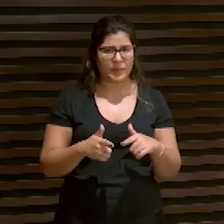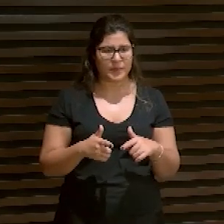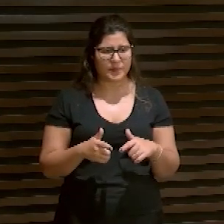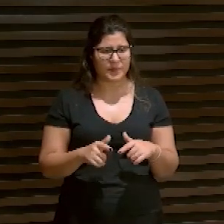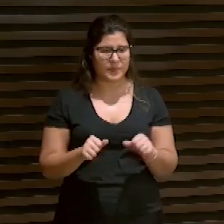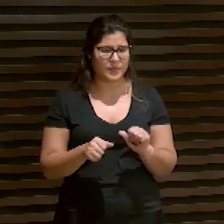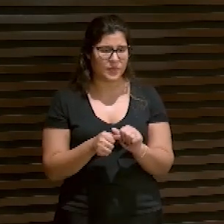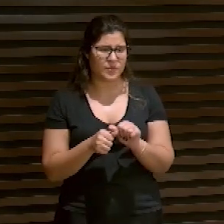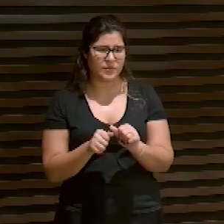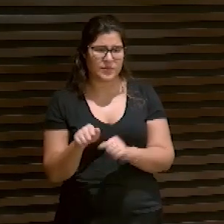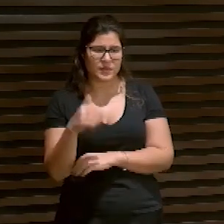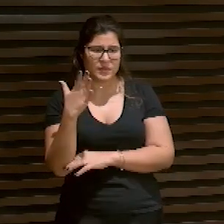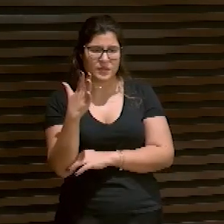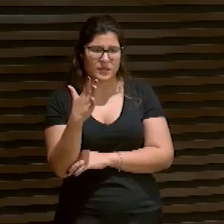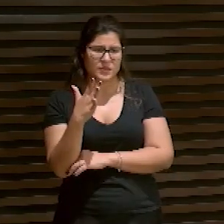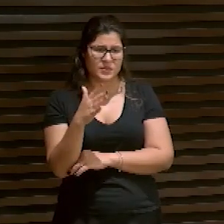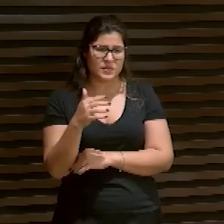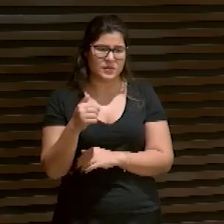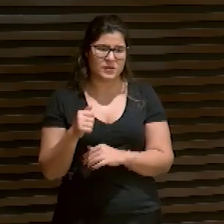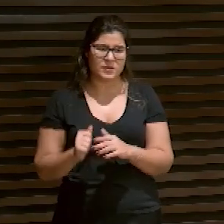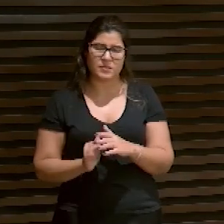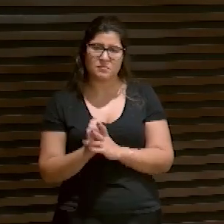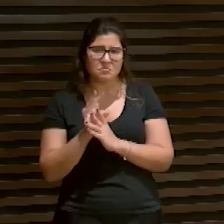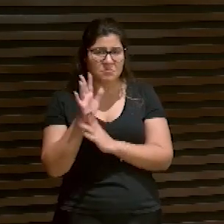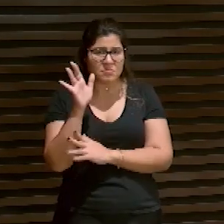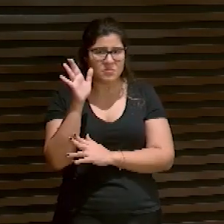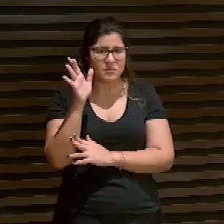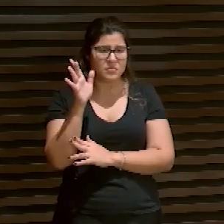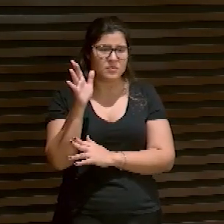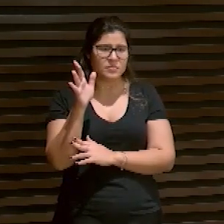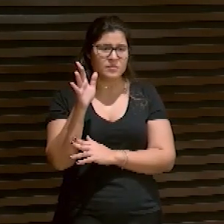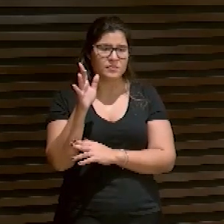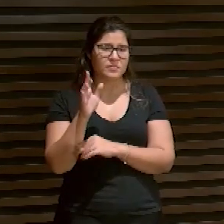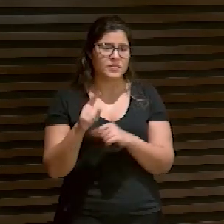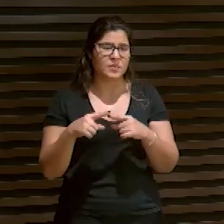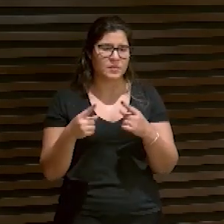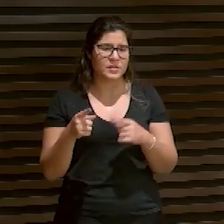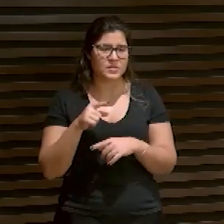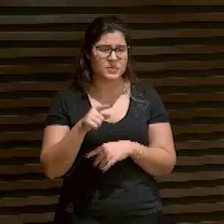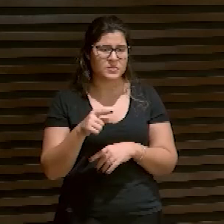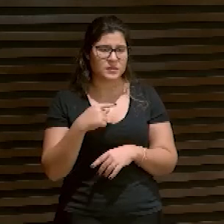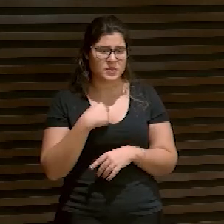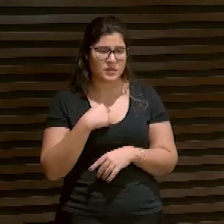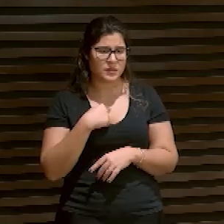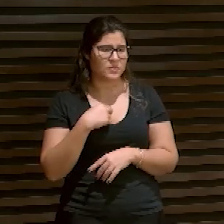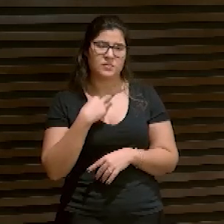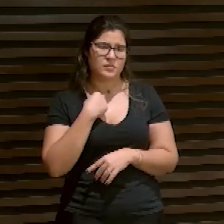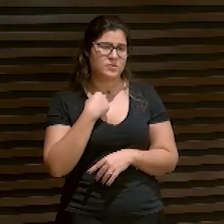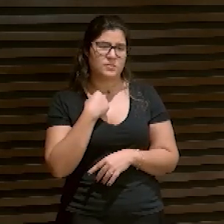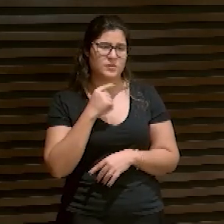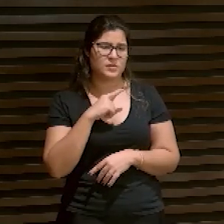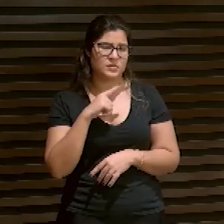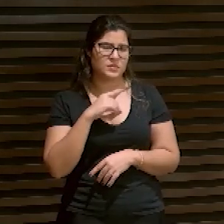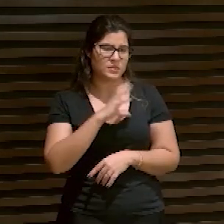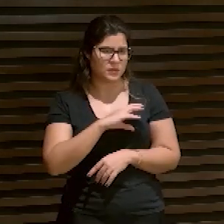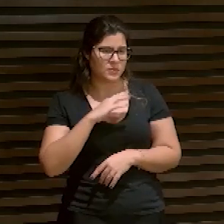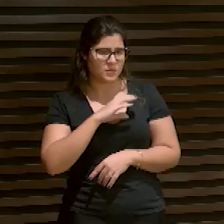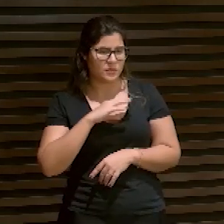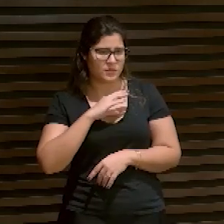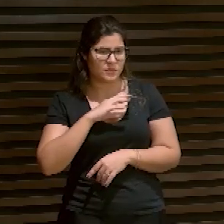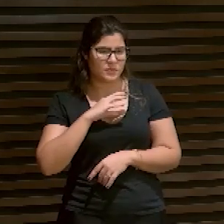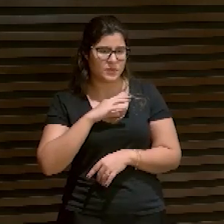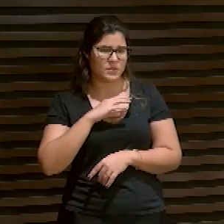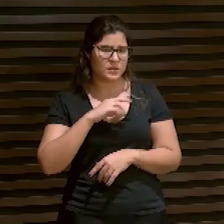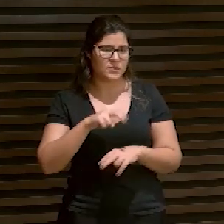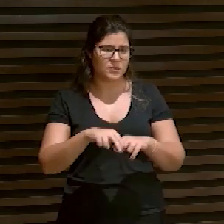pereceu. E não hei de eu ter compaixão da grande cidade de Nínive, em que há mais de 120.000 pessoas que não sabem discernir entre a